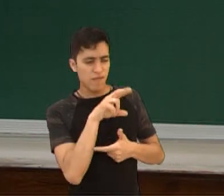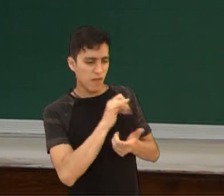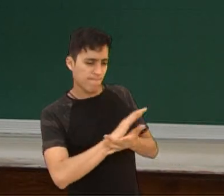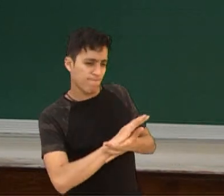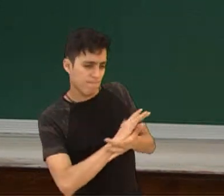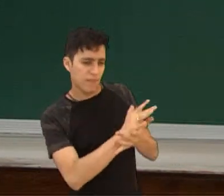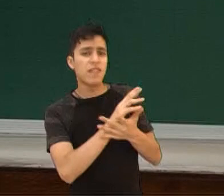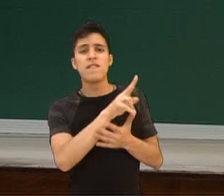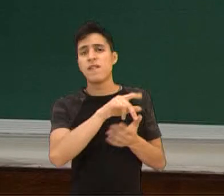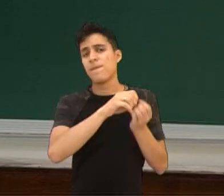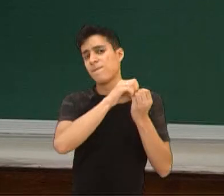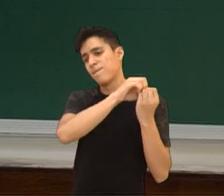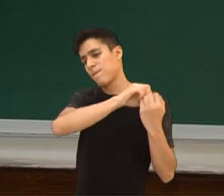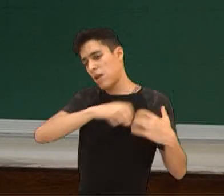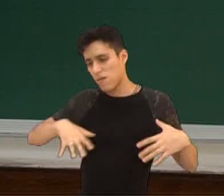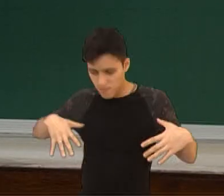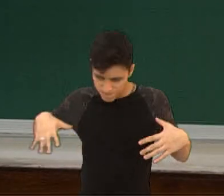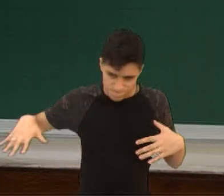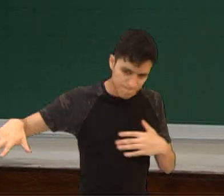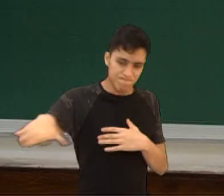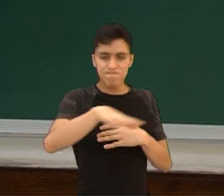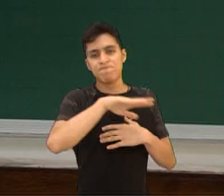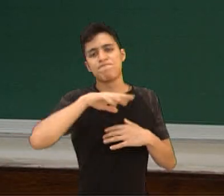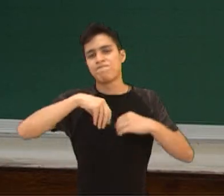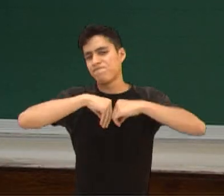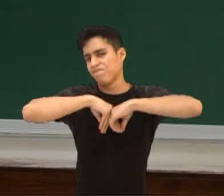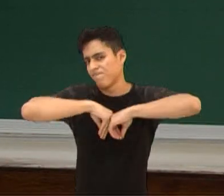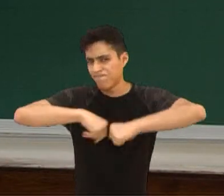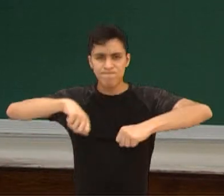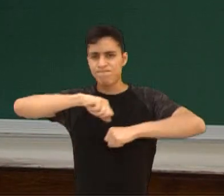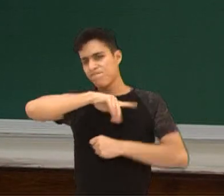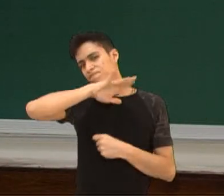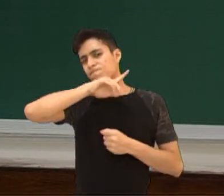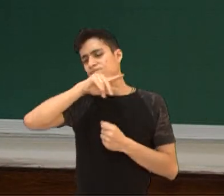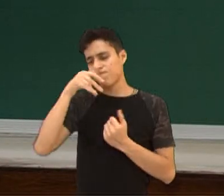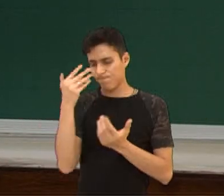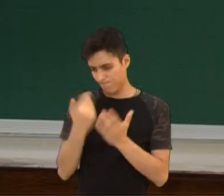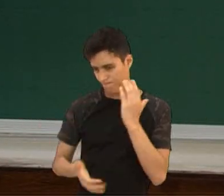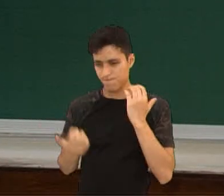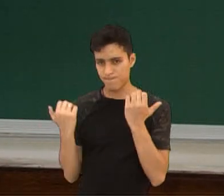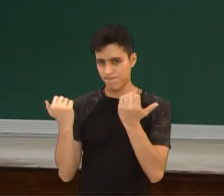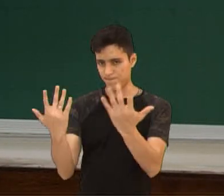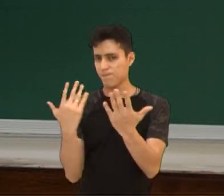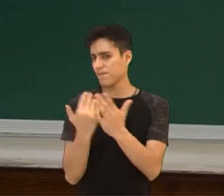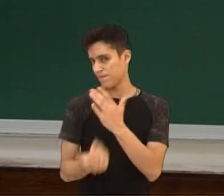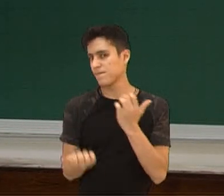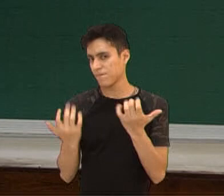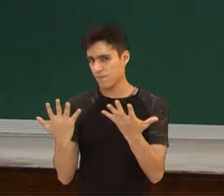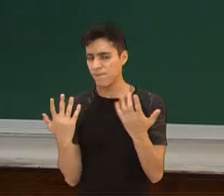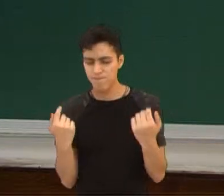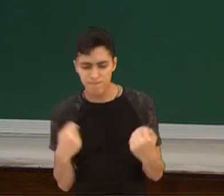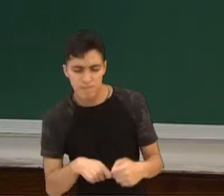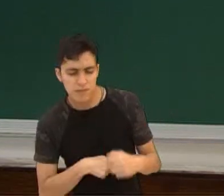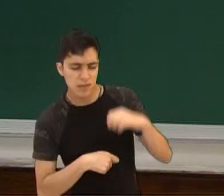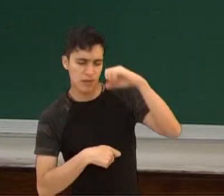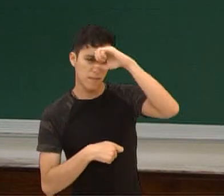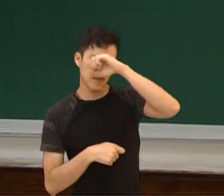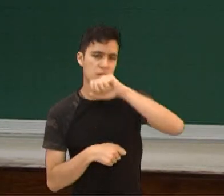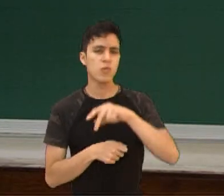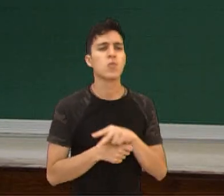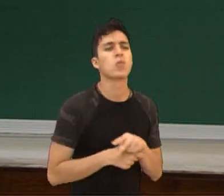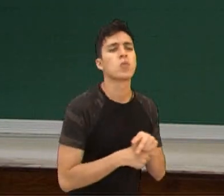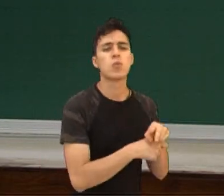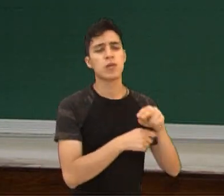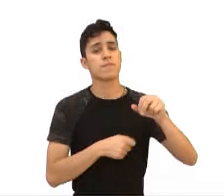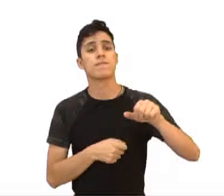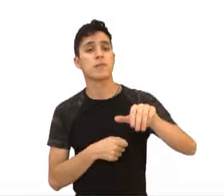no agronegócio, porque vai acabar com o solo, vai acabar com a produtividade da lavoura total, né? Então tem que aprender a cuidar mais do nosso meio ambiente.